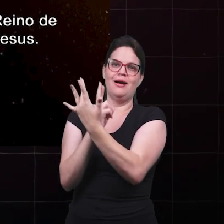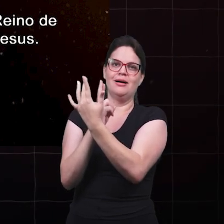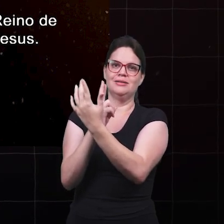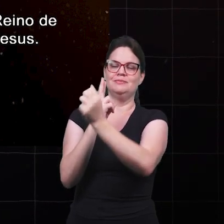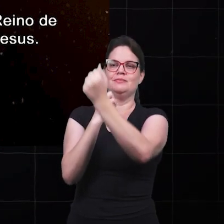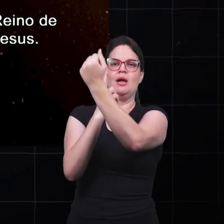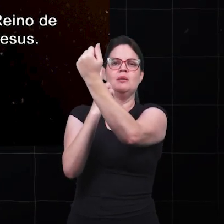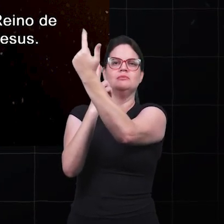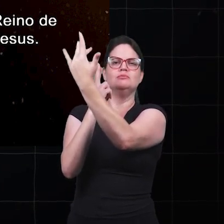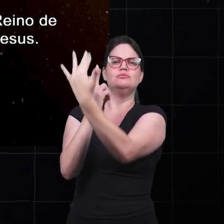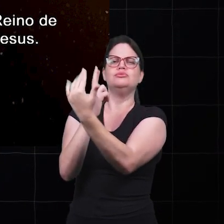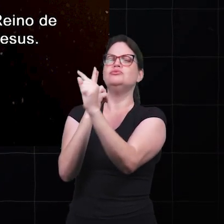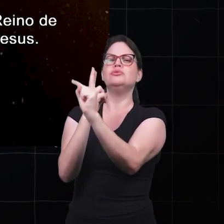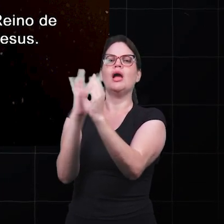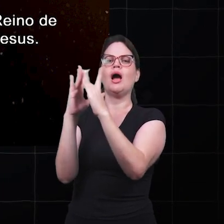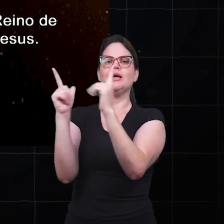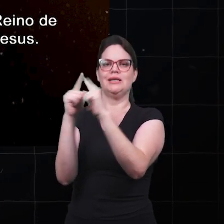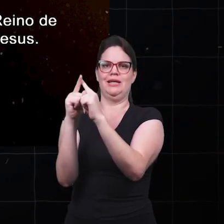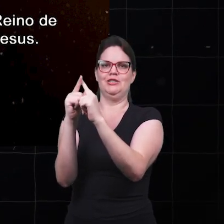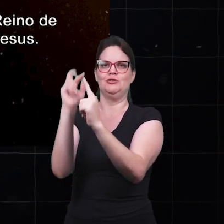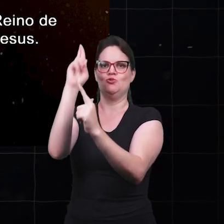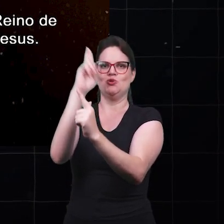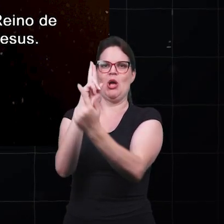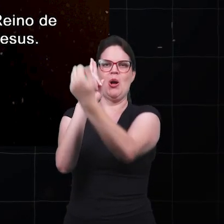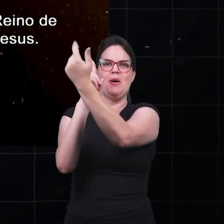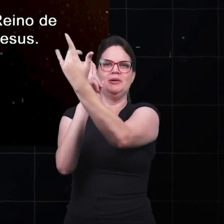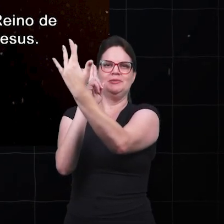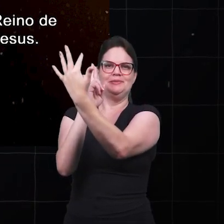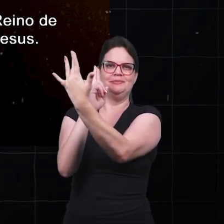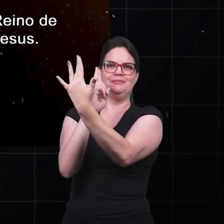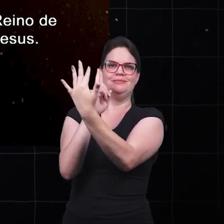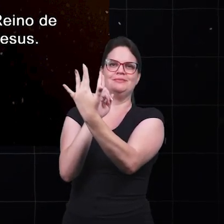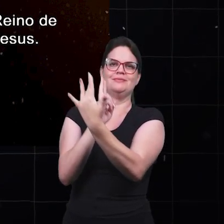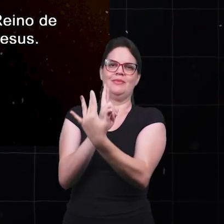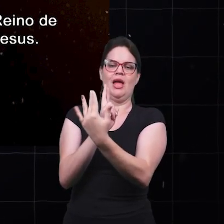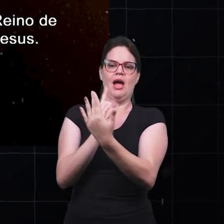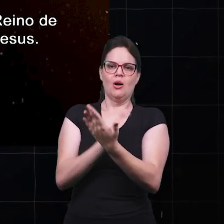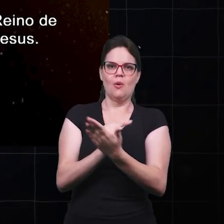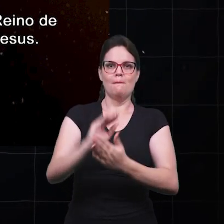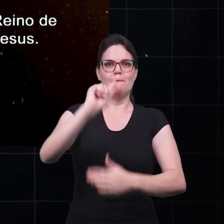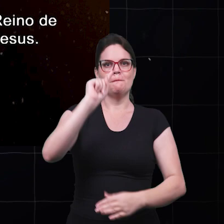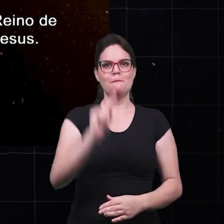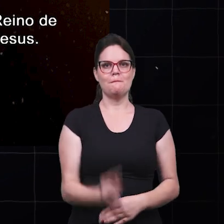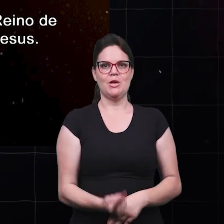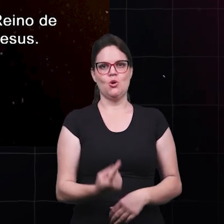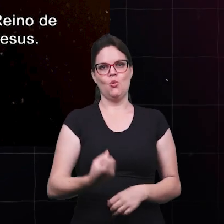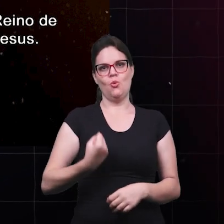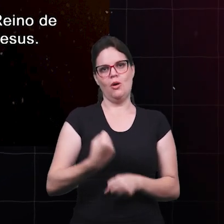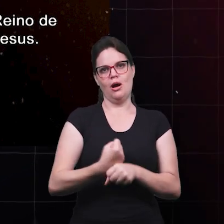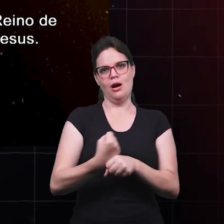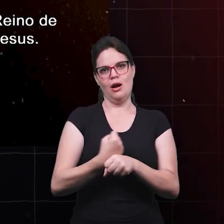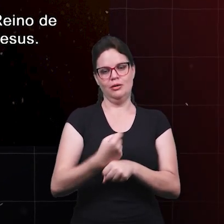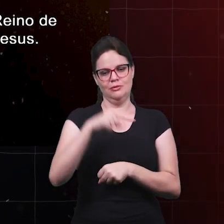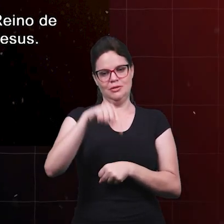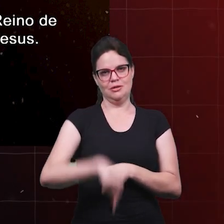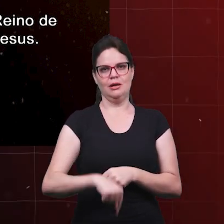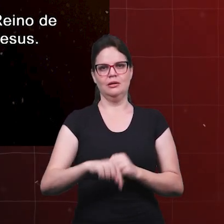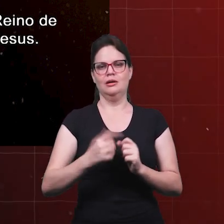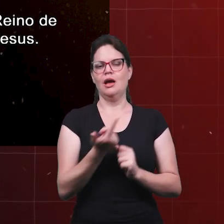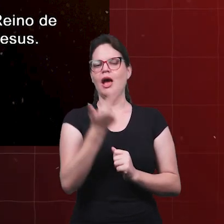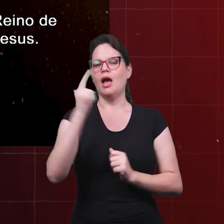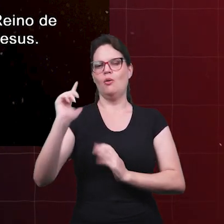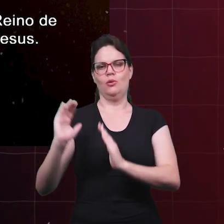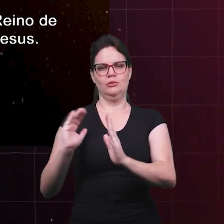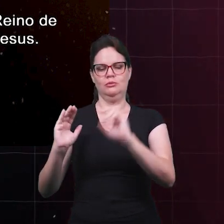novo período, que é um período que é chamado o milênio, que é a vitória do Cordeiro, o reino, que é um outro período que nós não precisamos entrar nesse